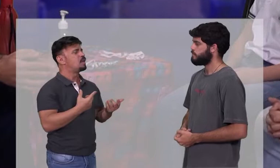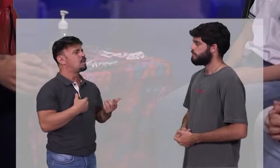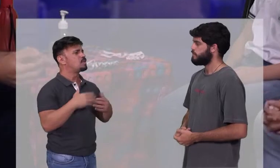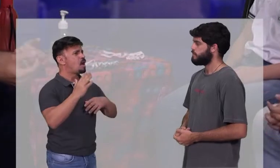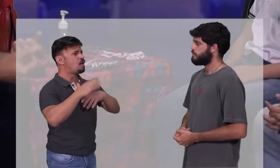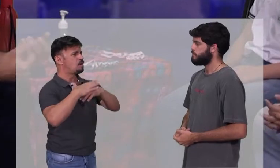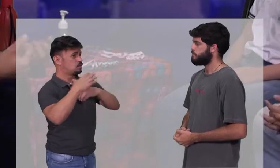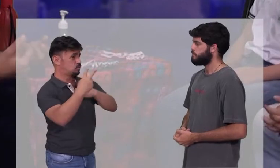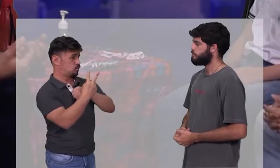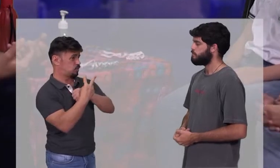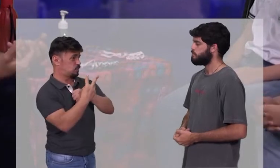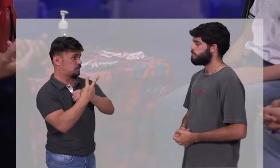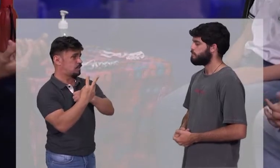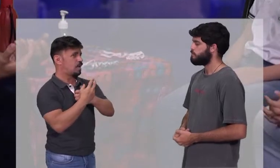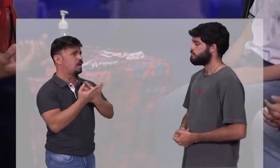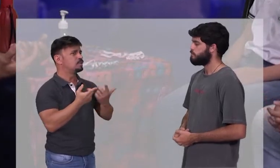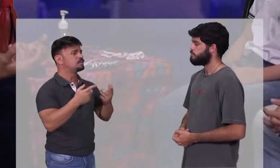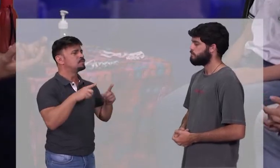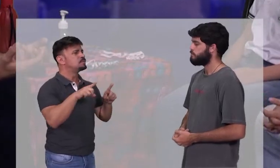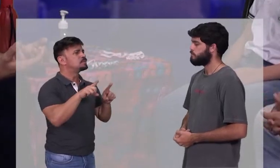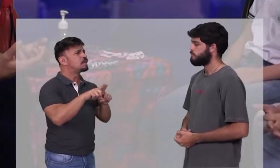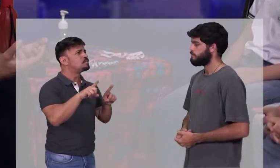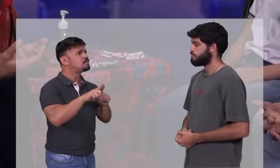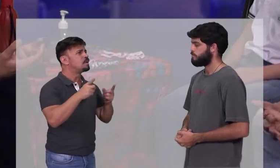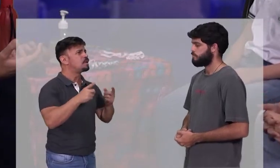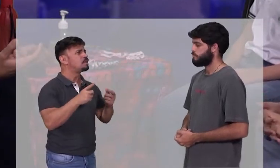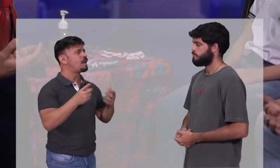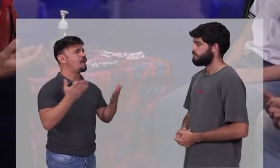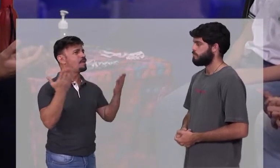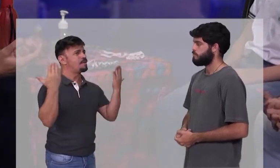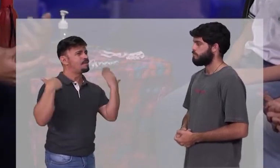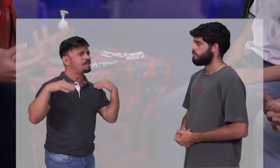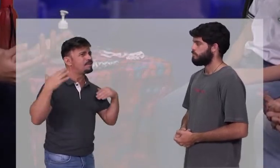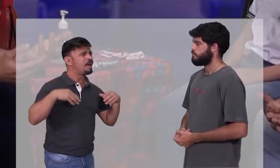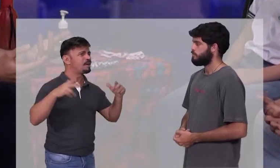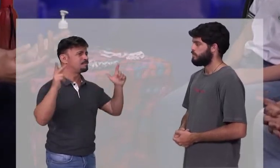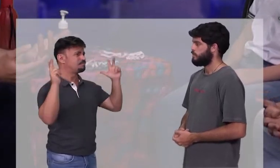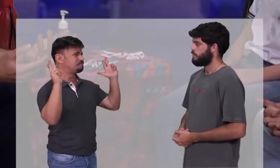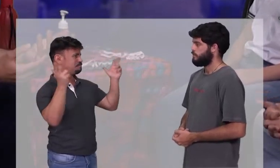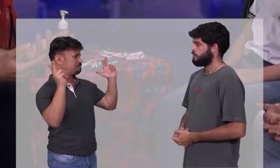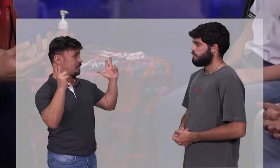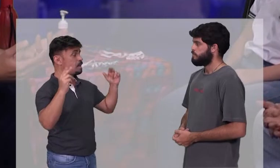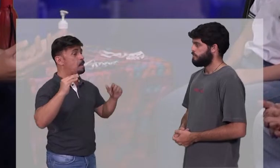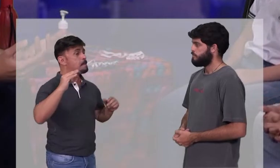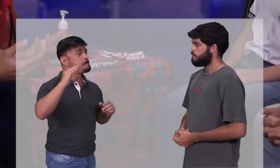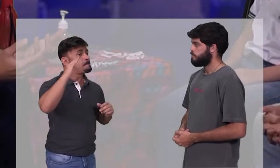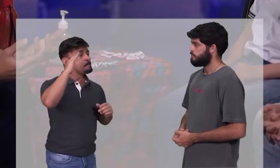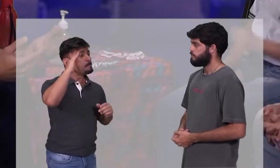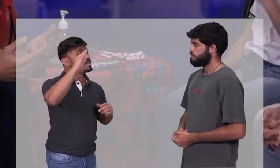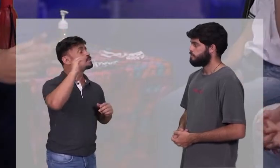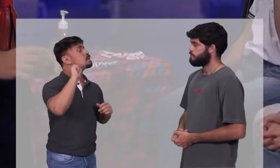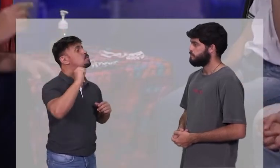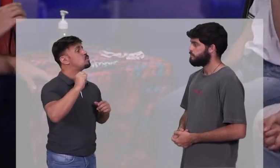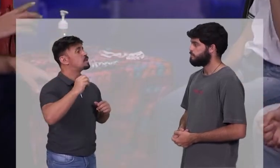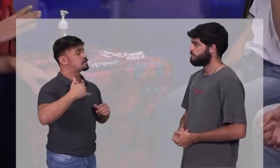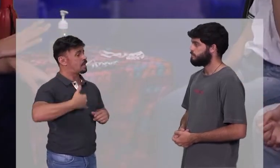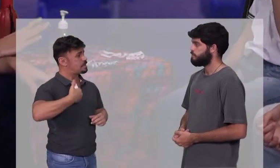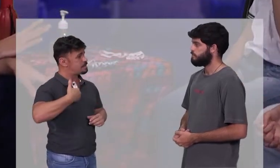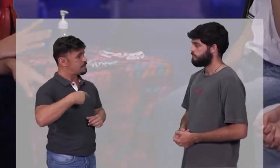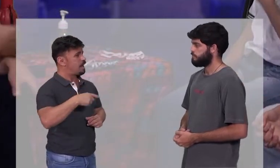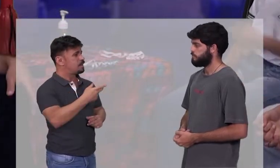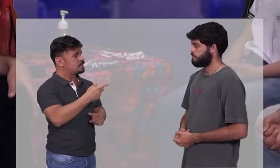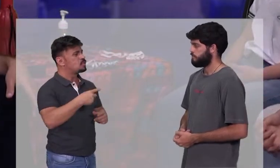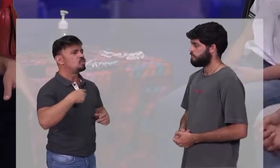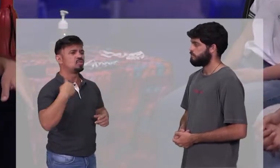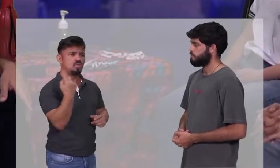vocês falaram do autocuidado e vocês relacionaram muito ao lazer, o que é super importante, principalmente não só para a idade